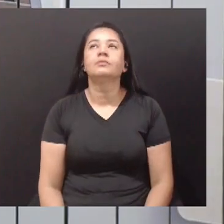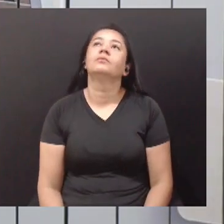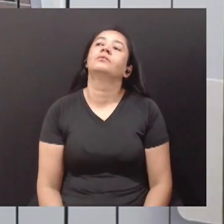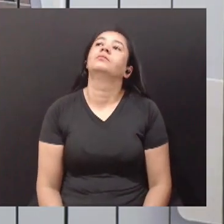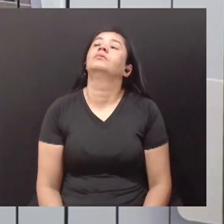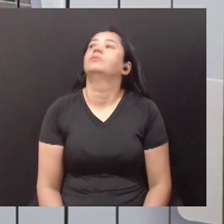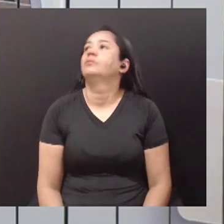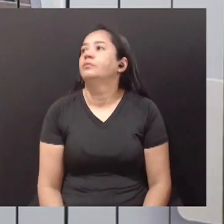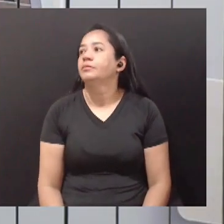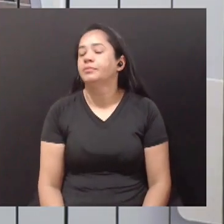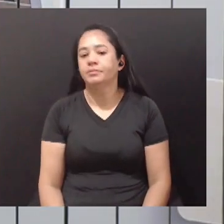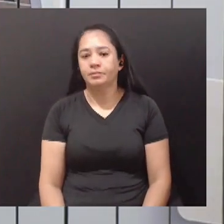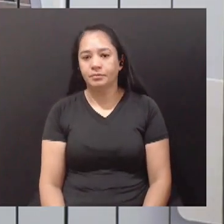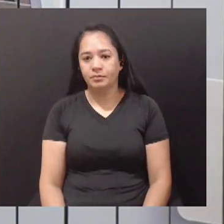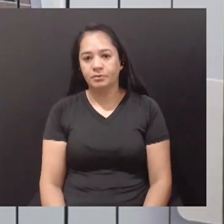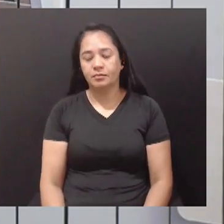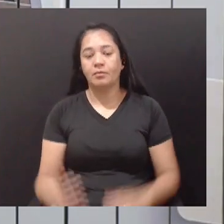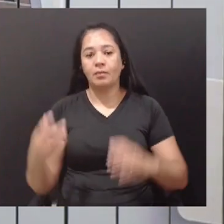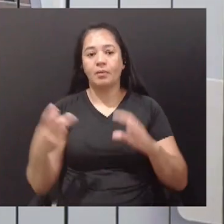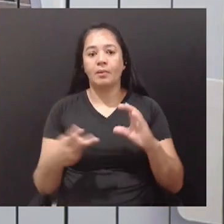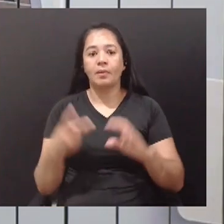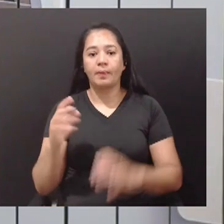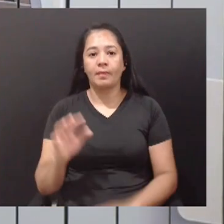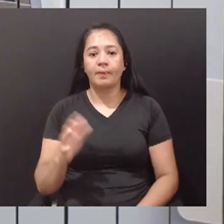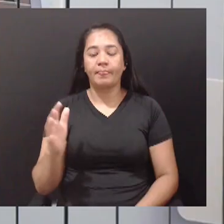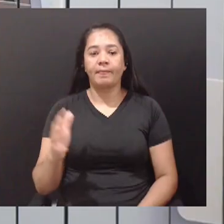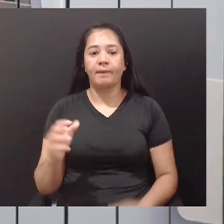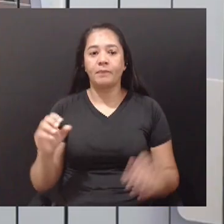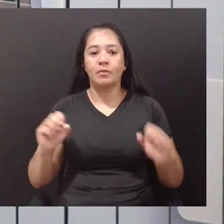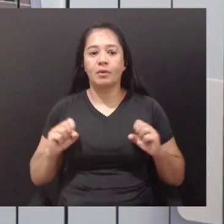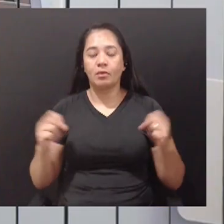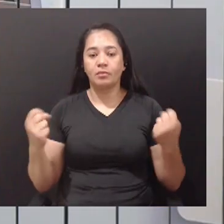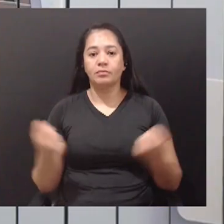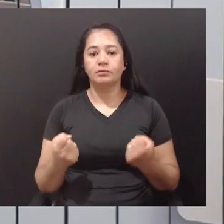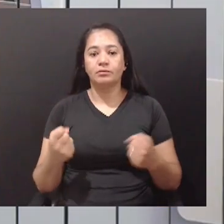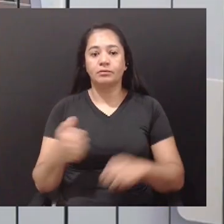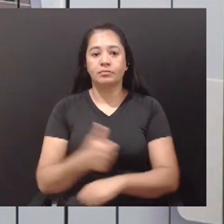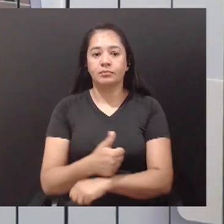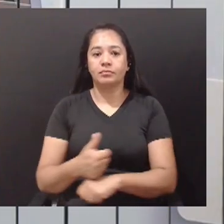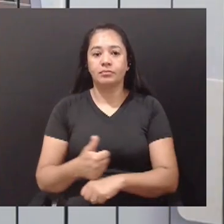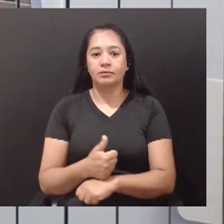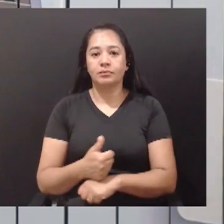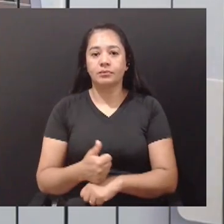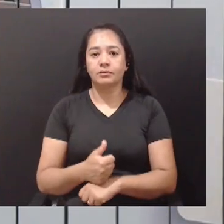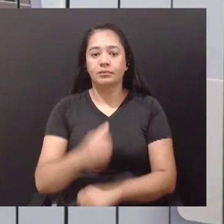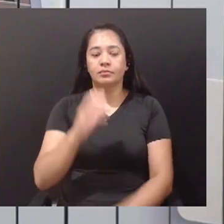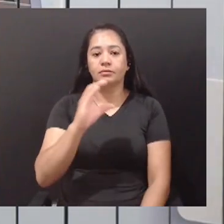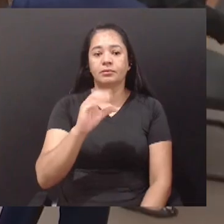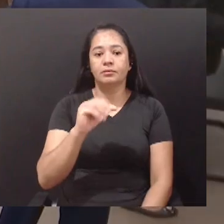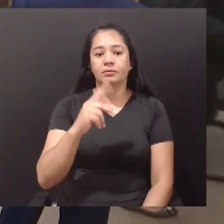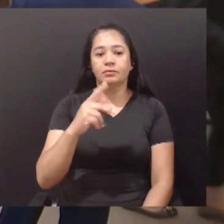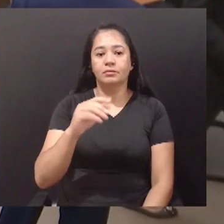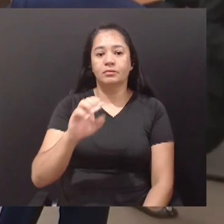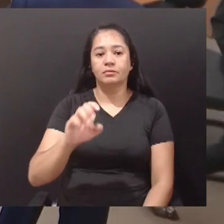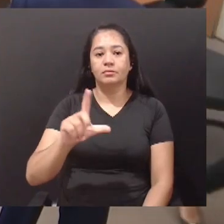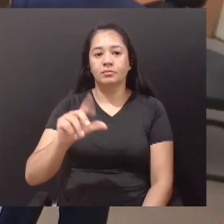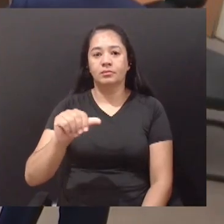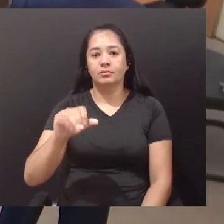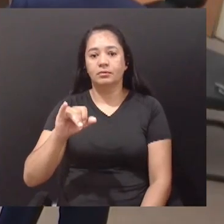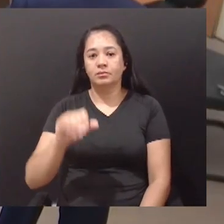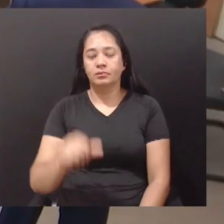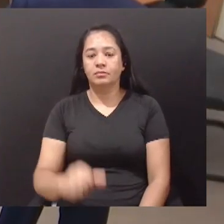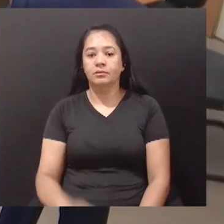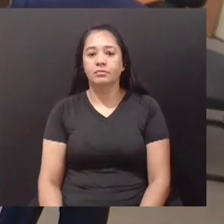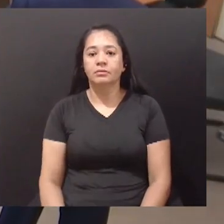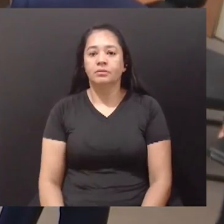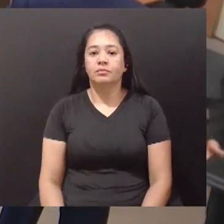Câmara realizou um seminário de profissionalização de Capelânia 2025. O